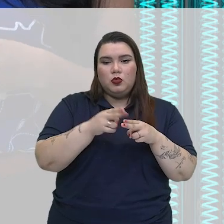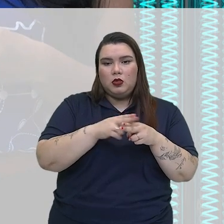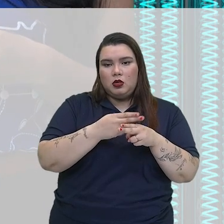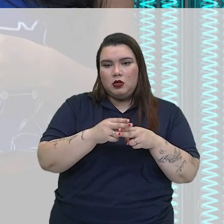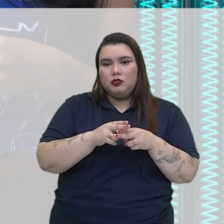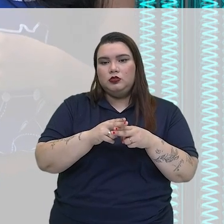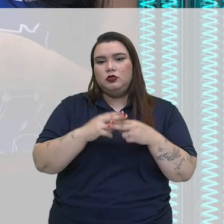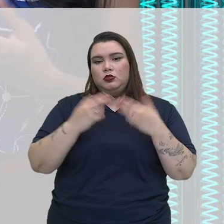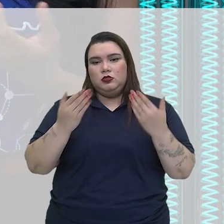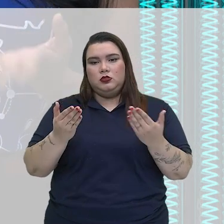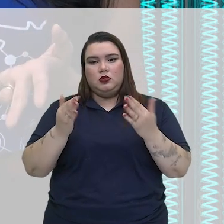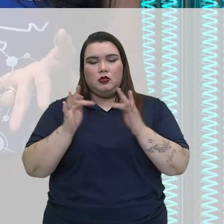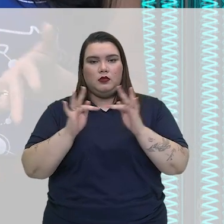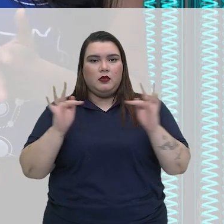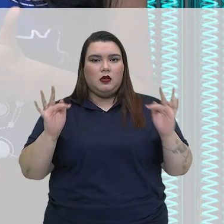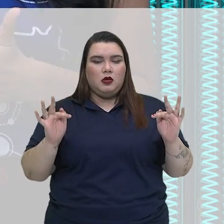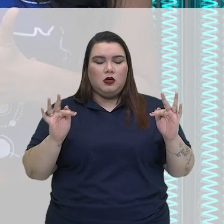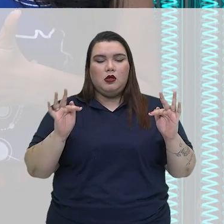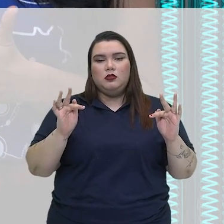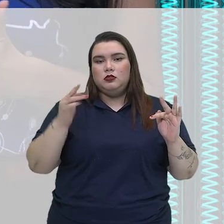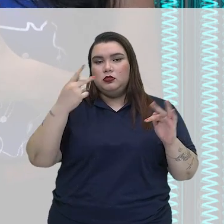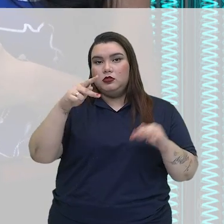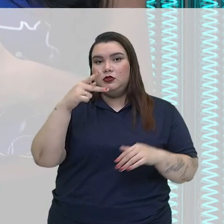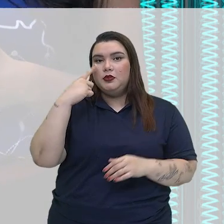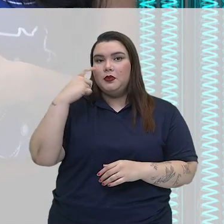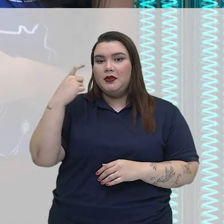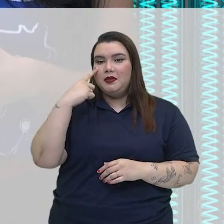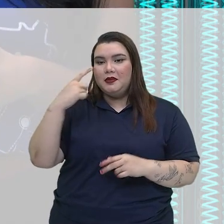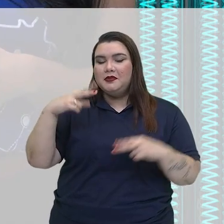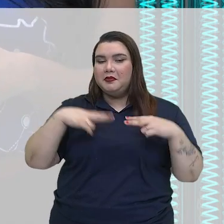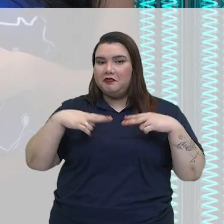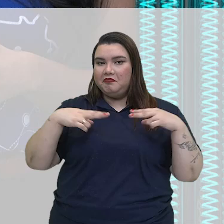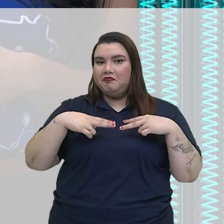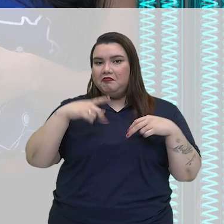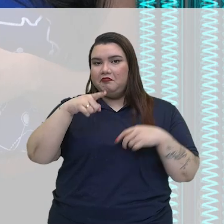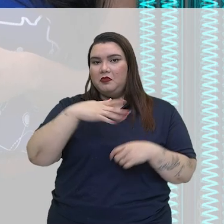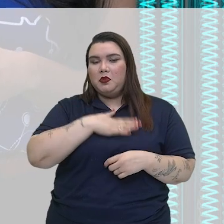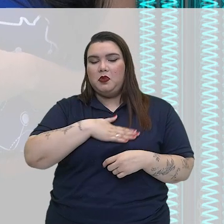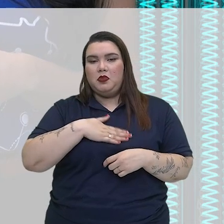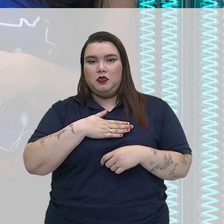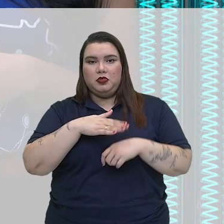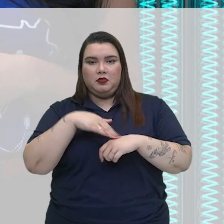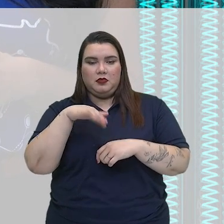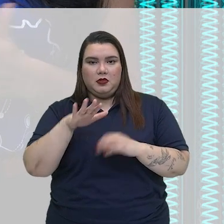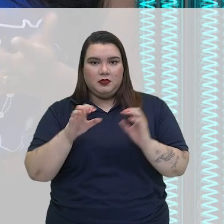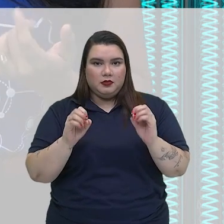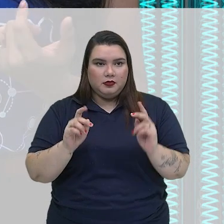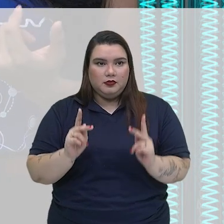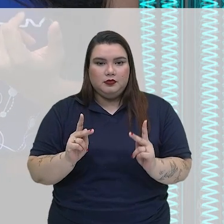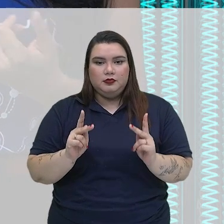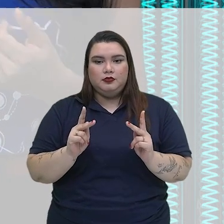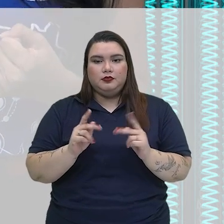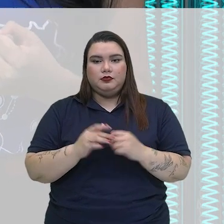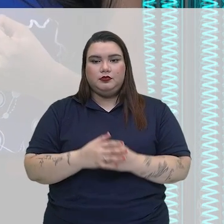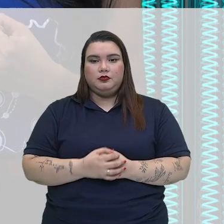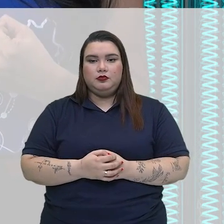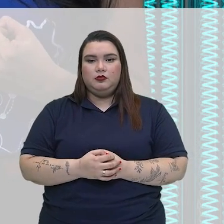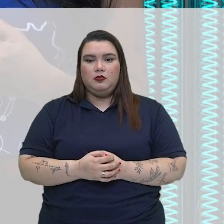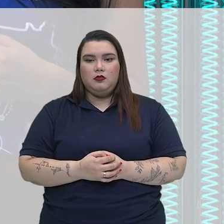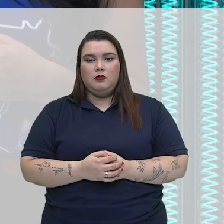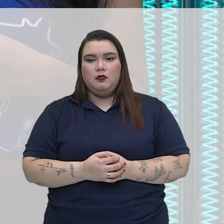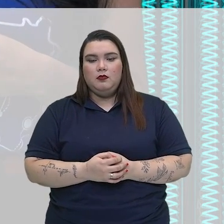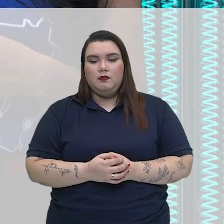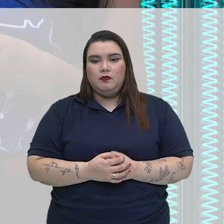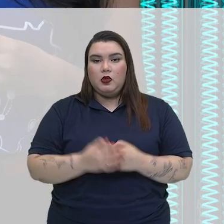chocolate. Você está falando sobre um interesse, sobre algo que você prefere, ok? Então, I like, I